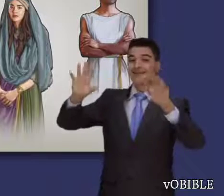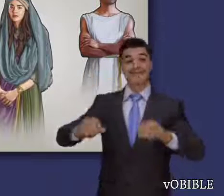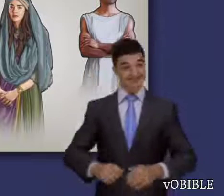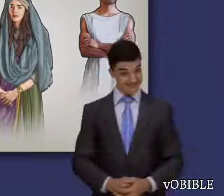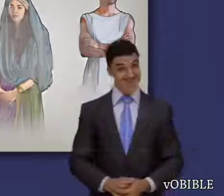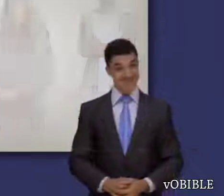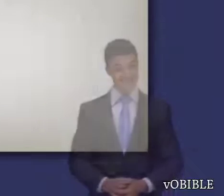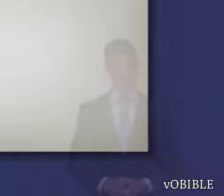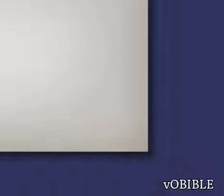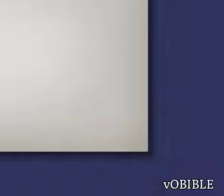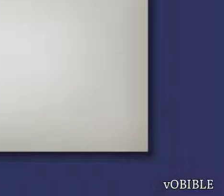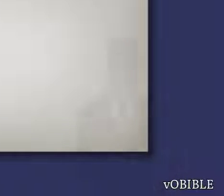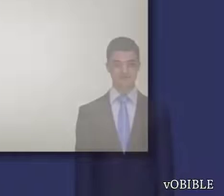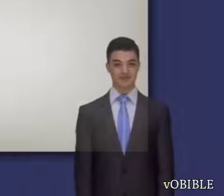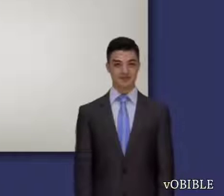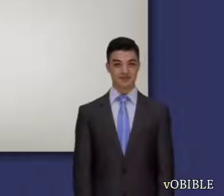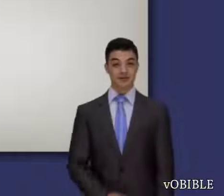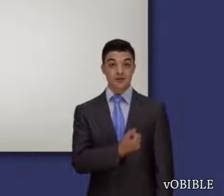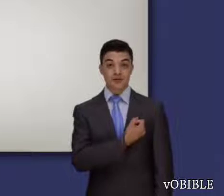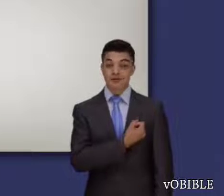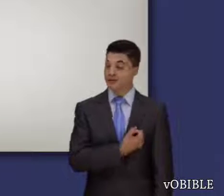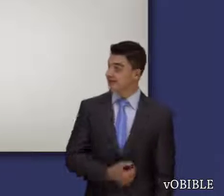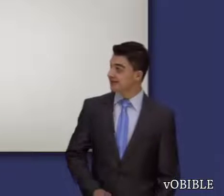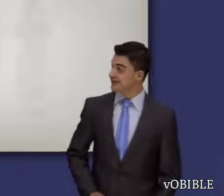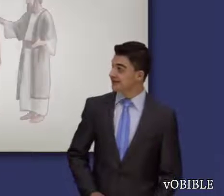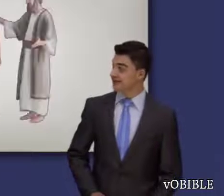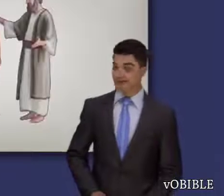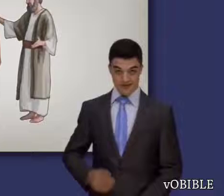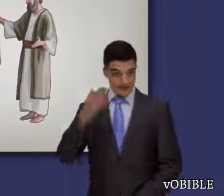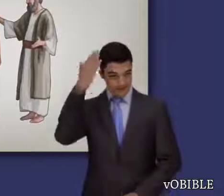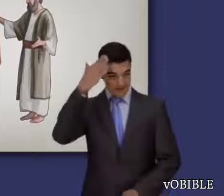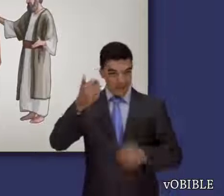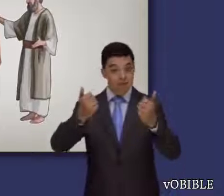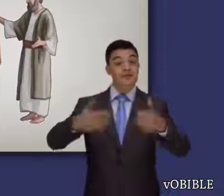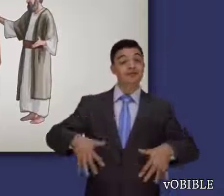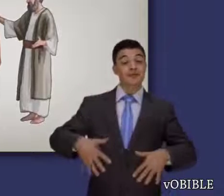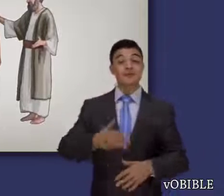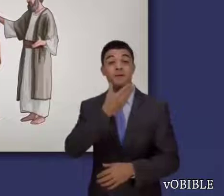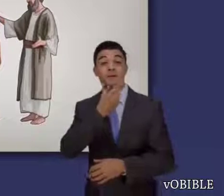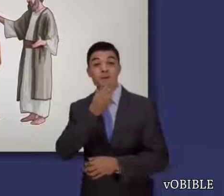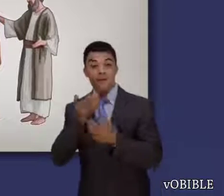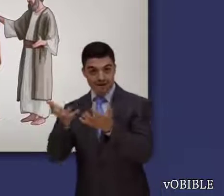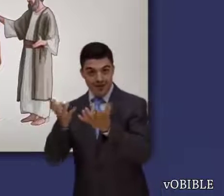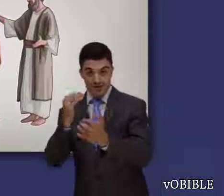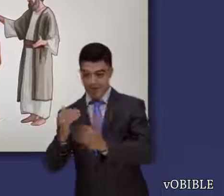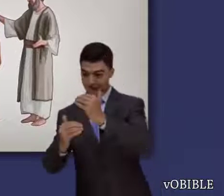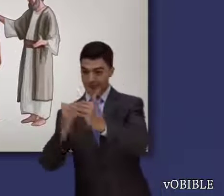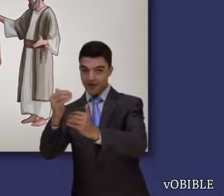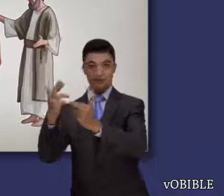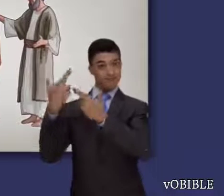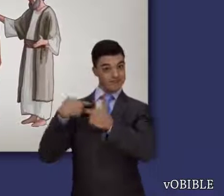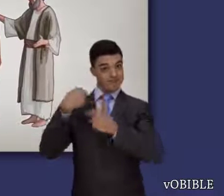exato da verdade. No capítulo 3, Paulo fala o que um irmão que está se esforçando para servir como servo ministerial